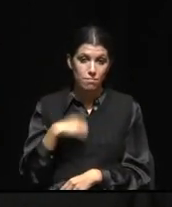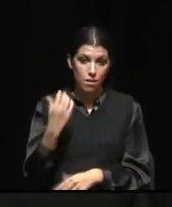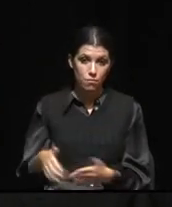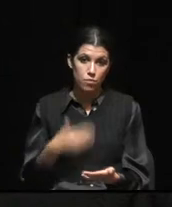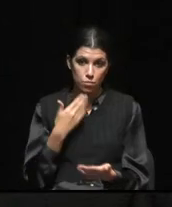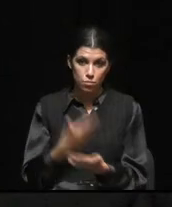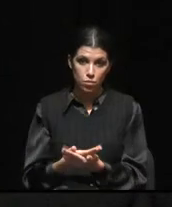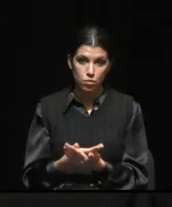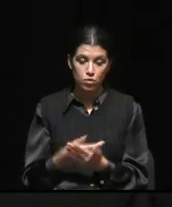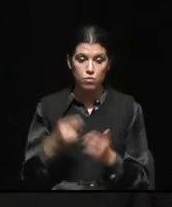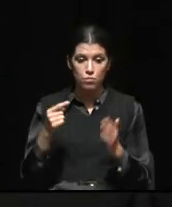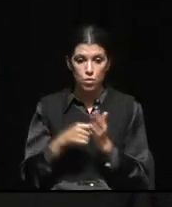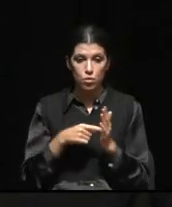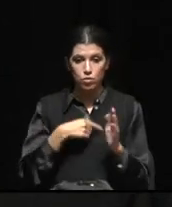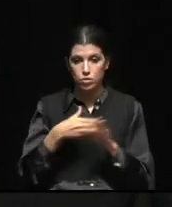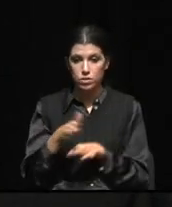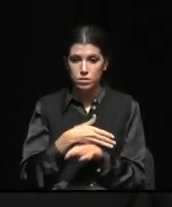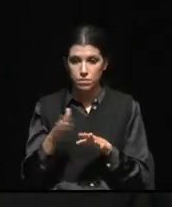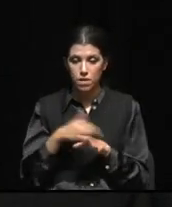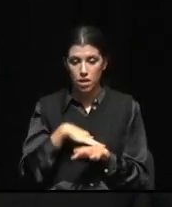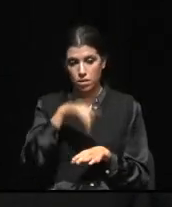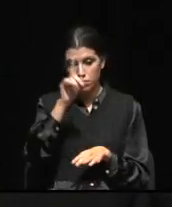contra por